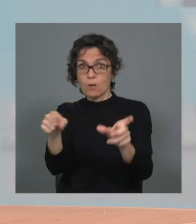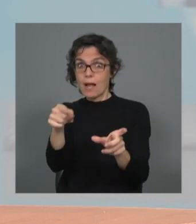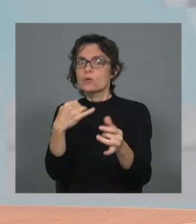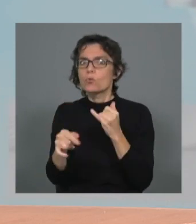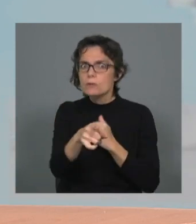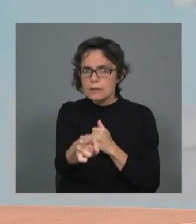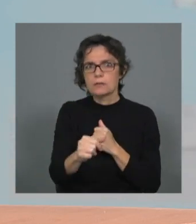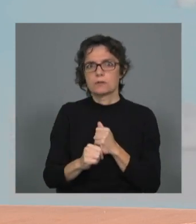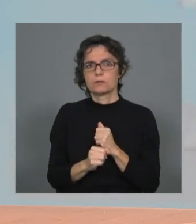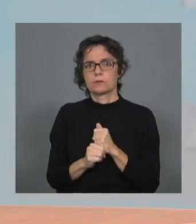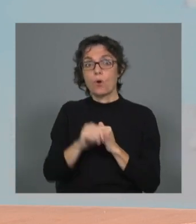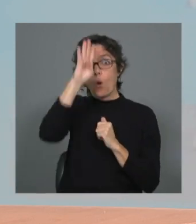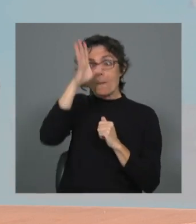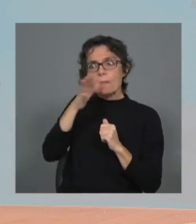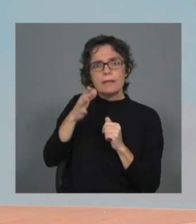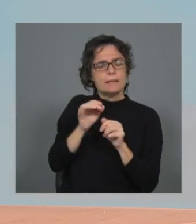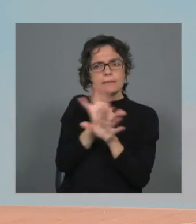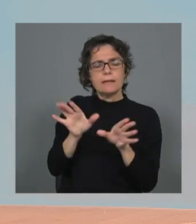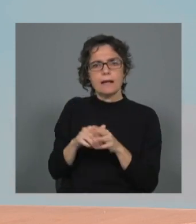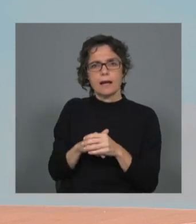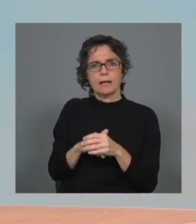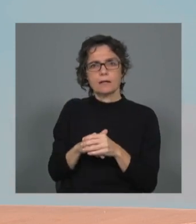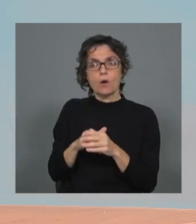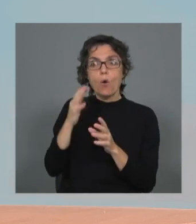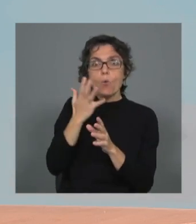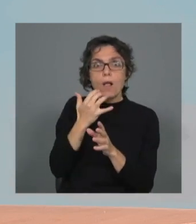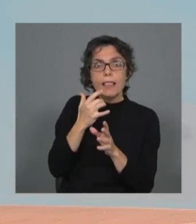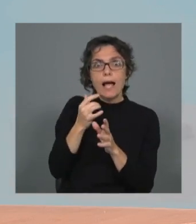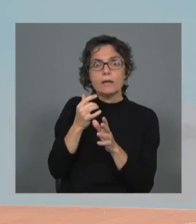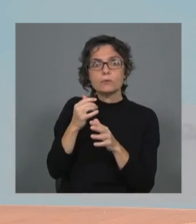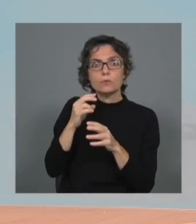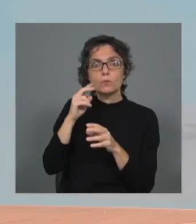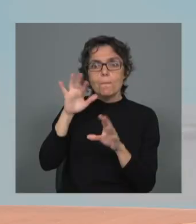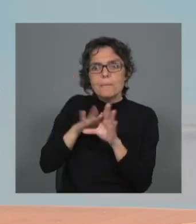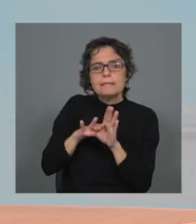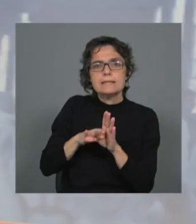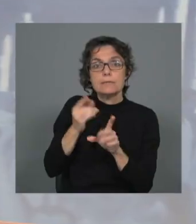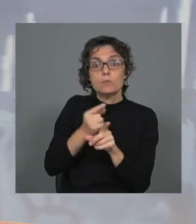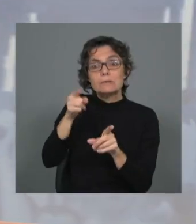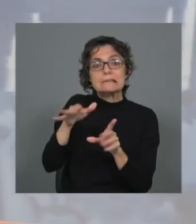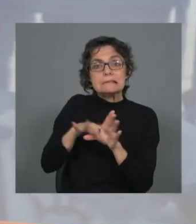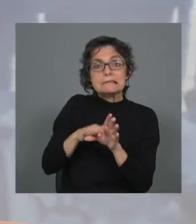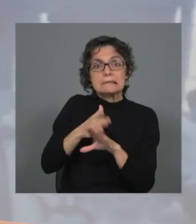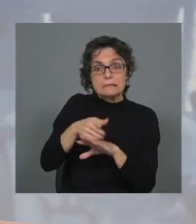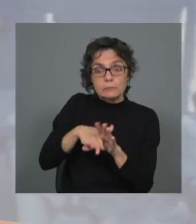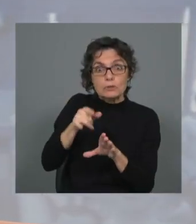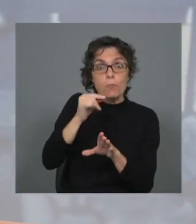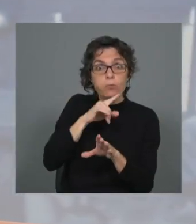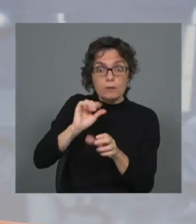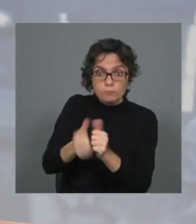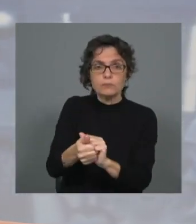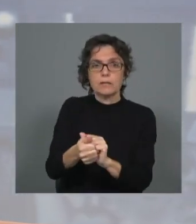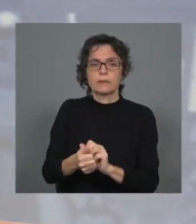efetivamente existe e que o Papa diagnosticou, de abrir caminho a soluções muito mais radicais e autoritárias. E já vamos a Lesbos, porque acredito que